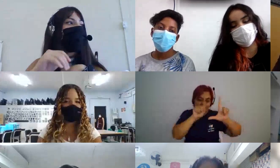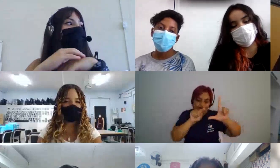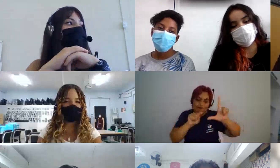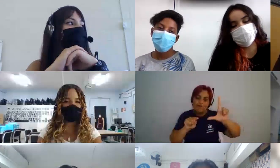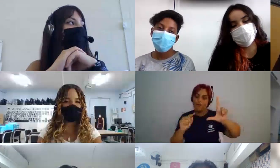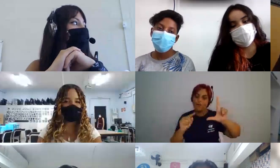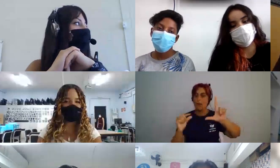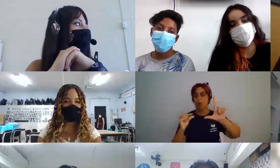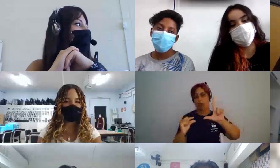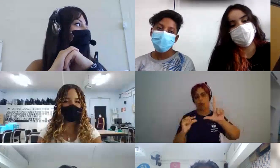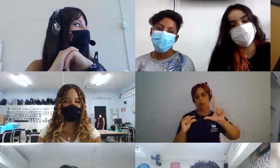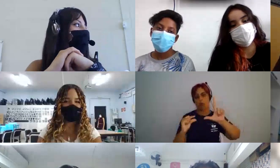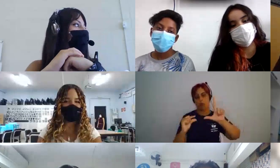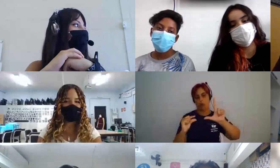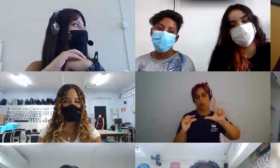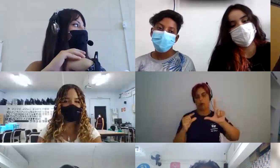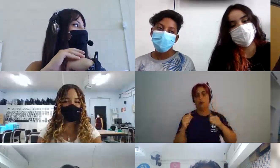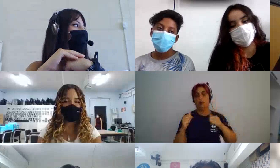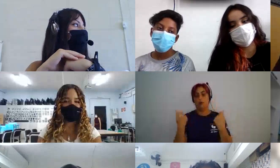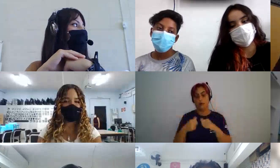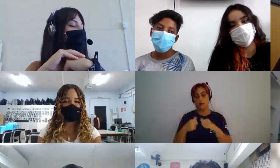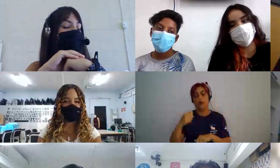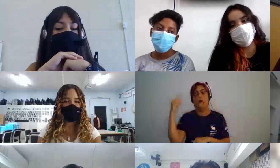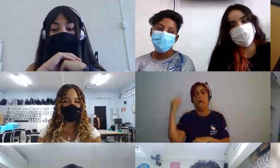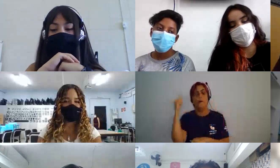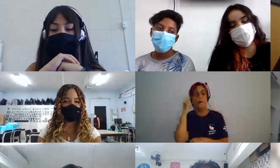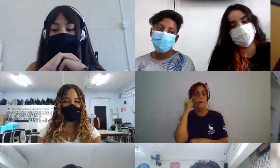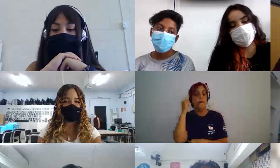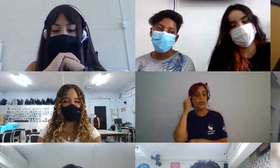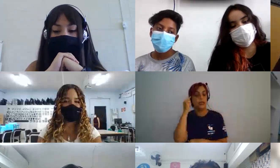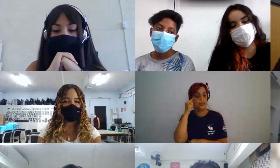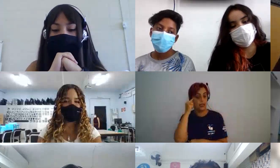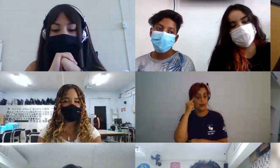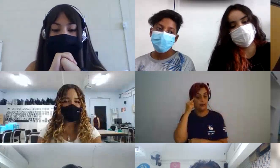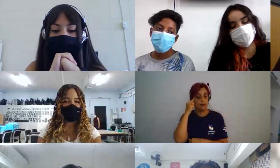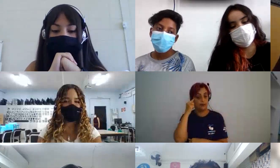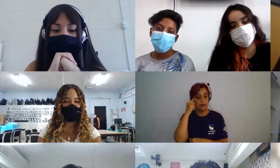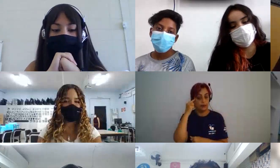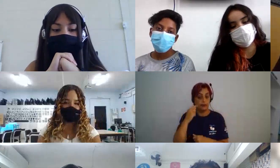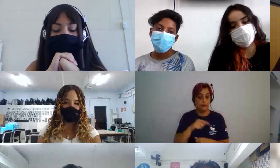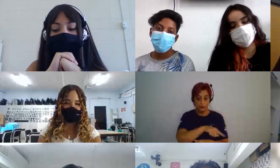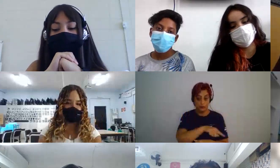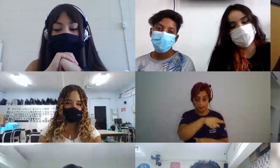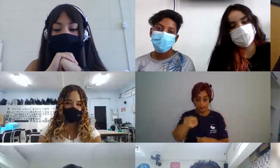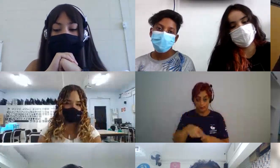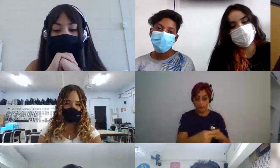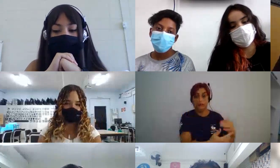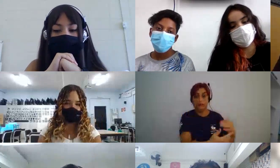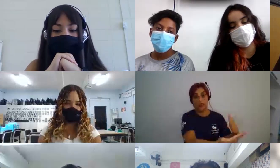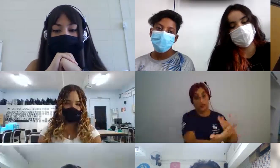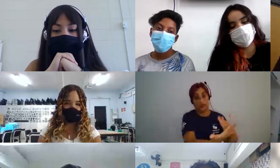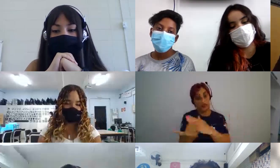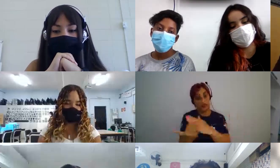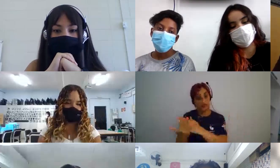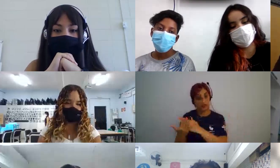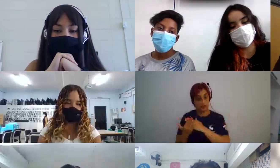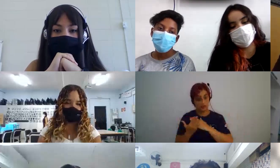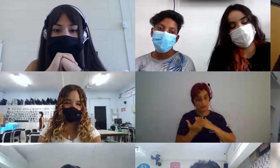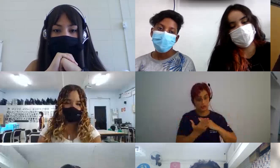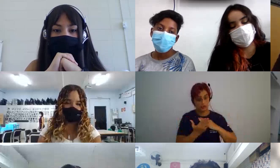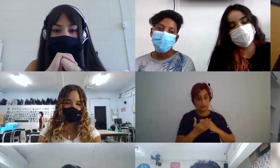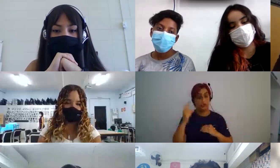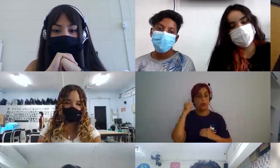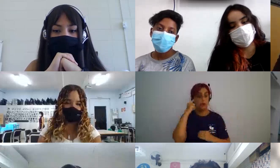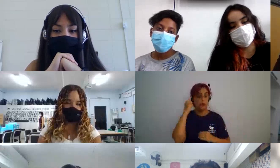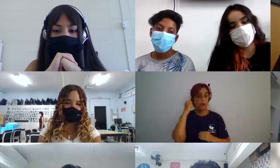pouco. Precisamos pensar, precisamos, com a ajuda de vocês, porque vocês são as pessoas diretamente envolvidas,